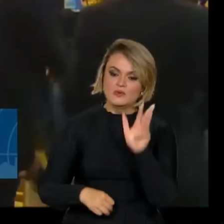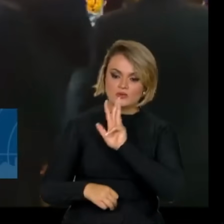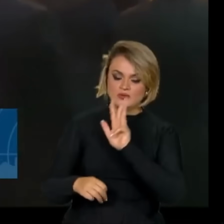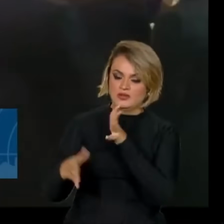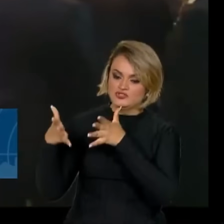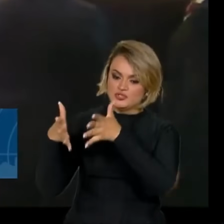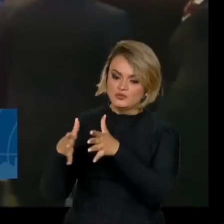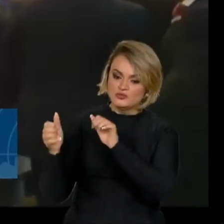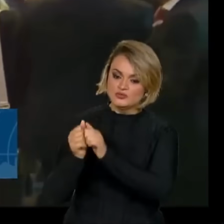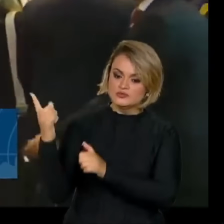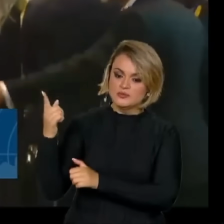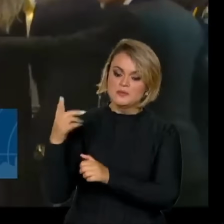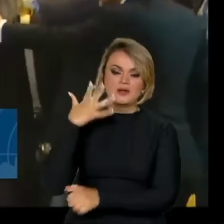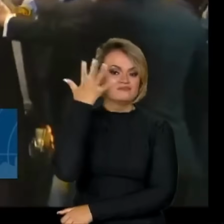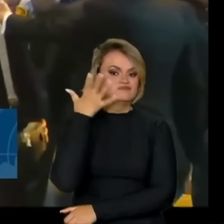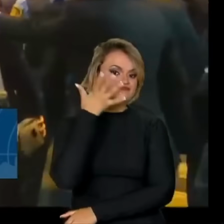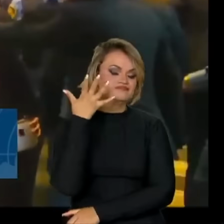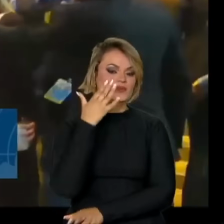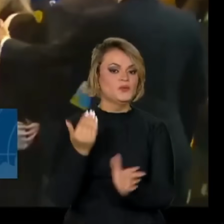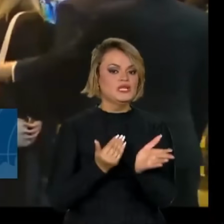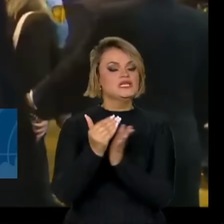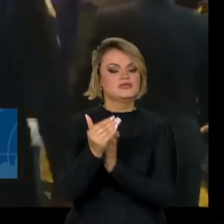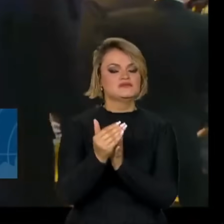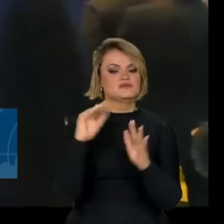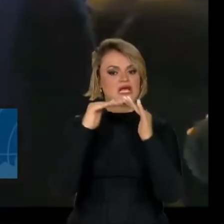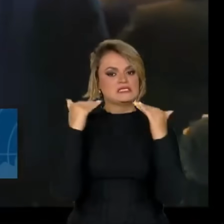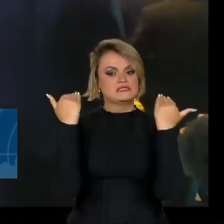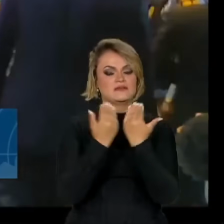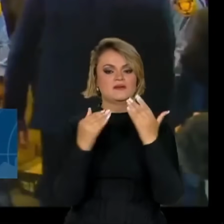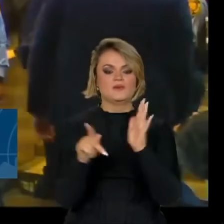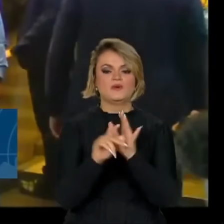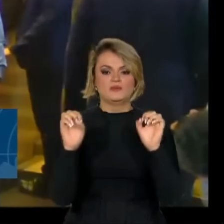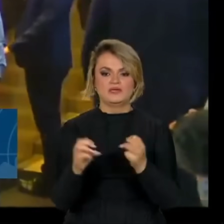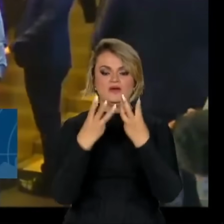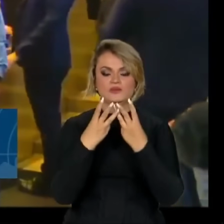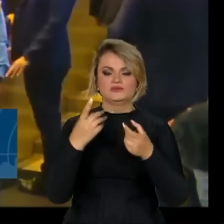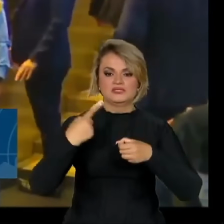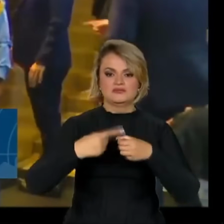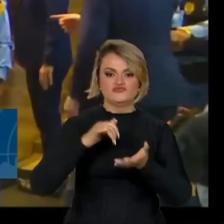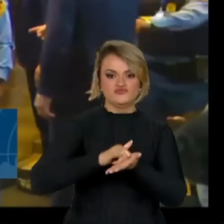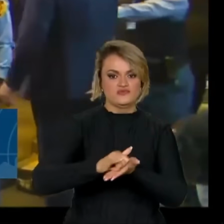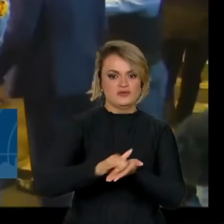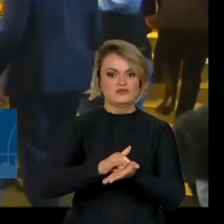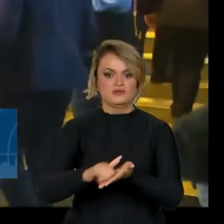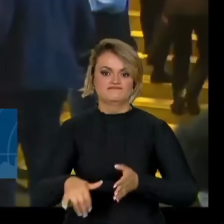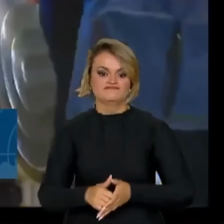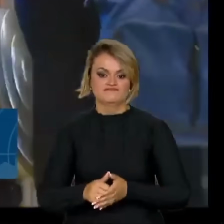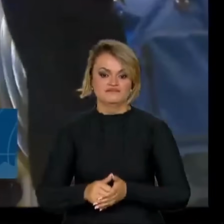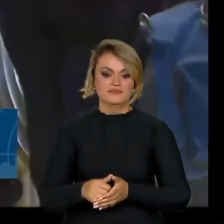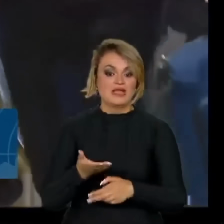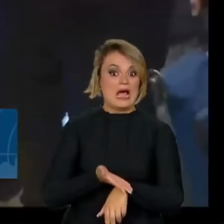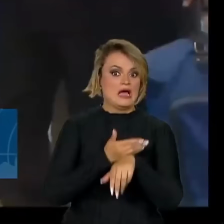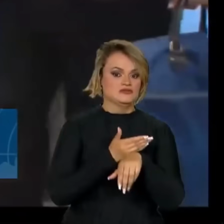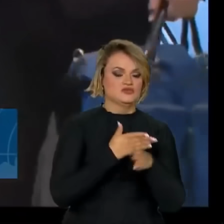preocupados com eleição não tomam medidas impopulares e isso prejudica o mundo de uma forma só tô Resumindo aqui o que o Lula pensa né na